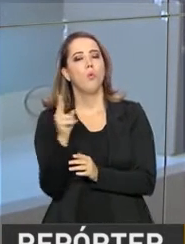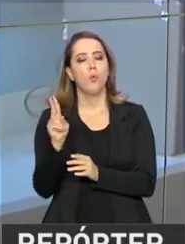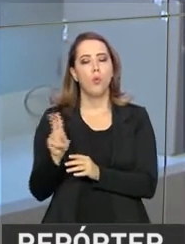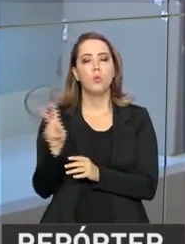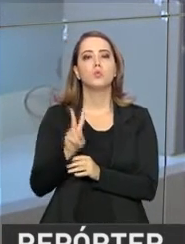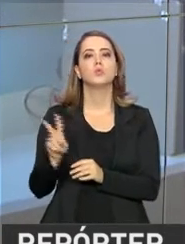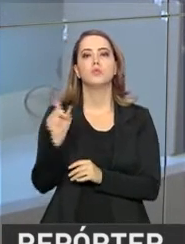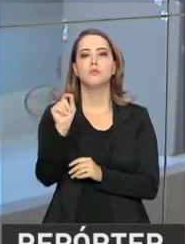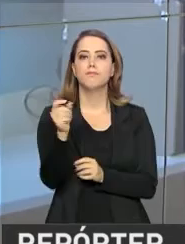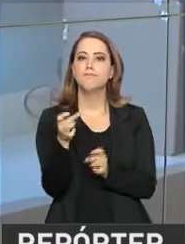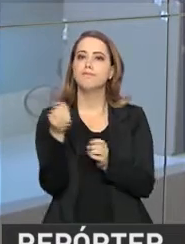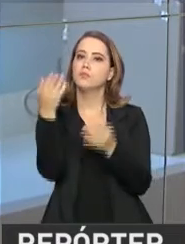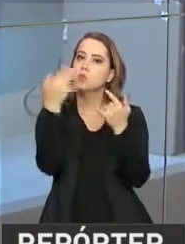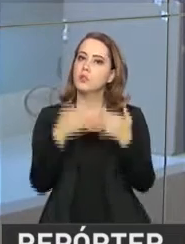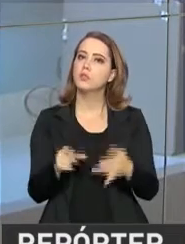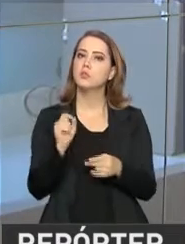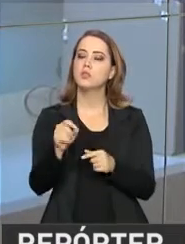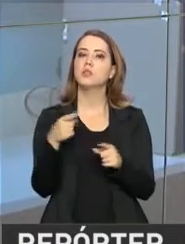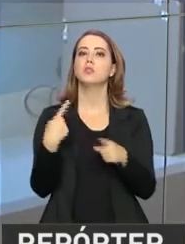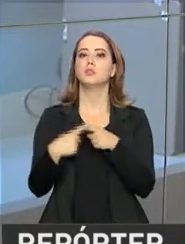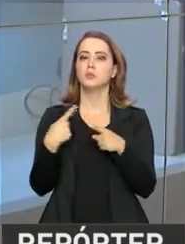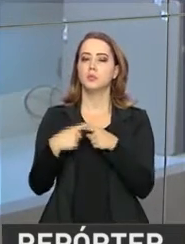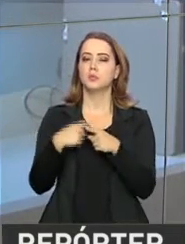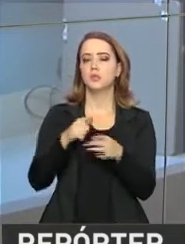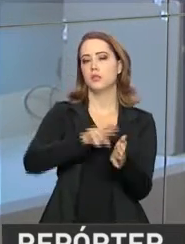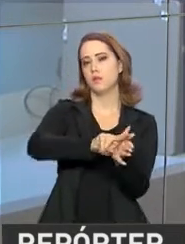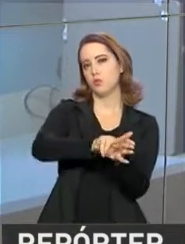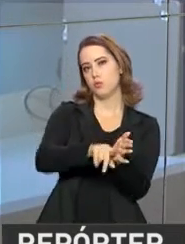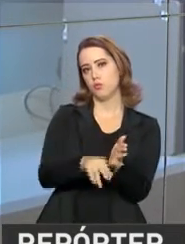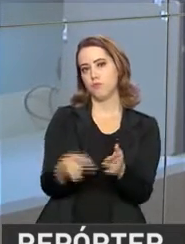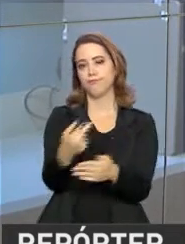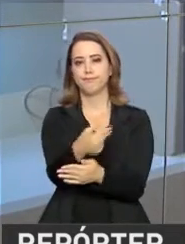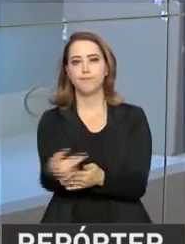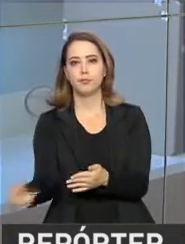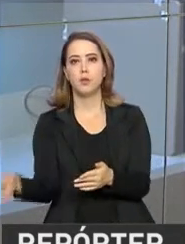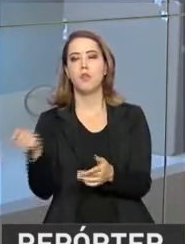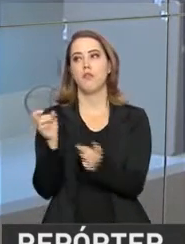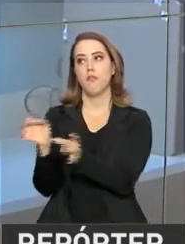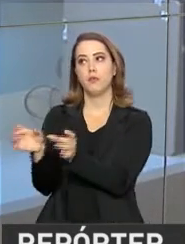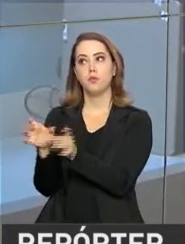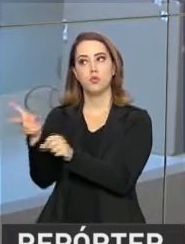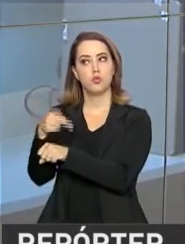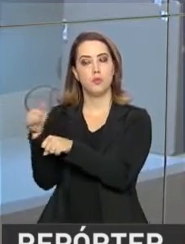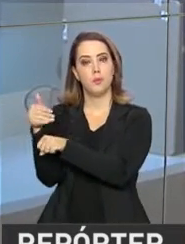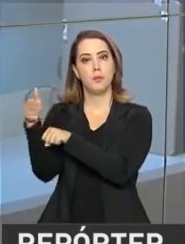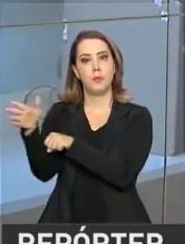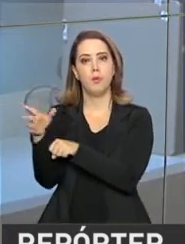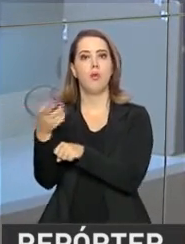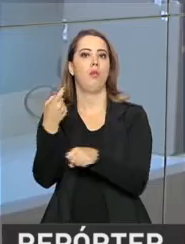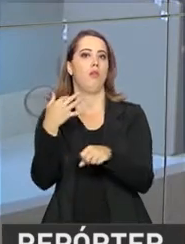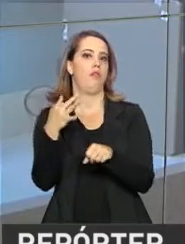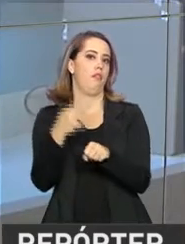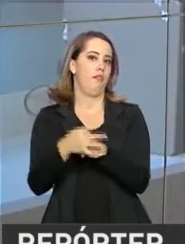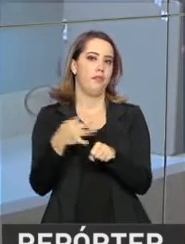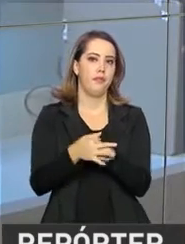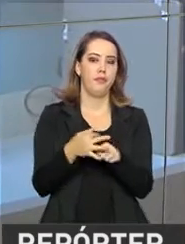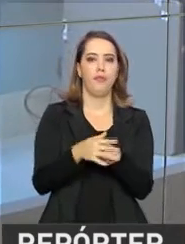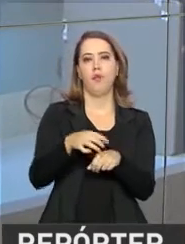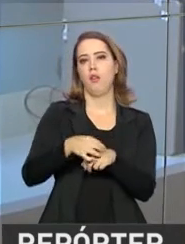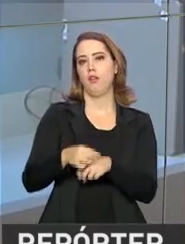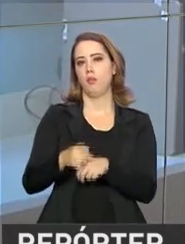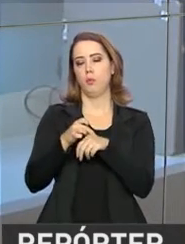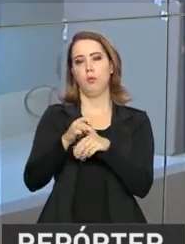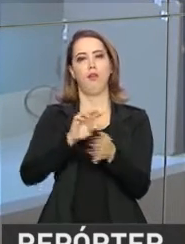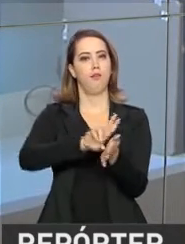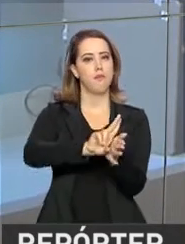das vendas de produtos como ferro açúcar petróleo soja carne suína e celulose no ano o comércio